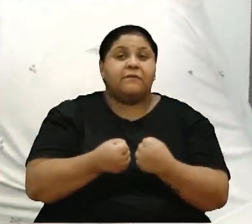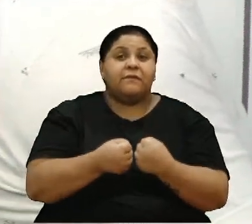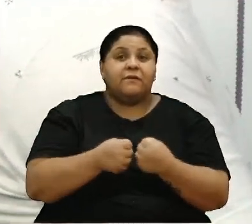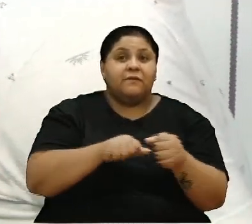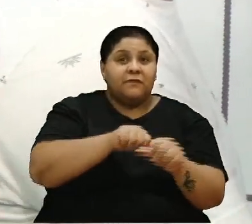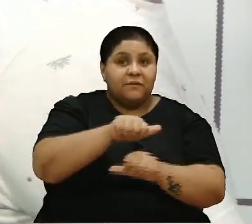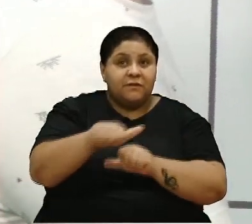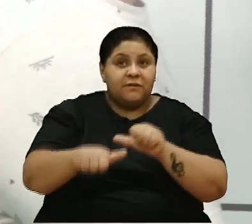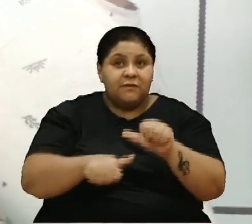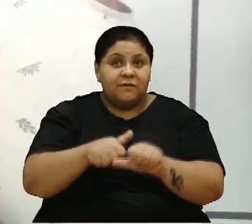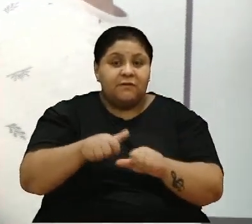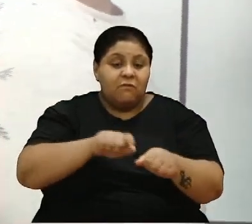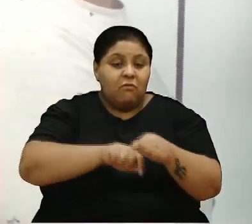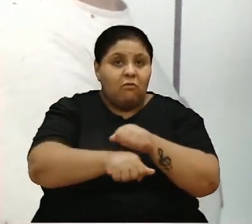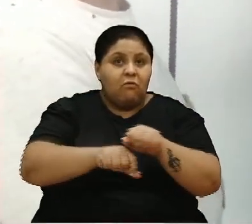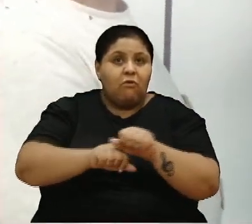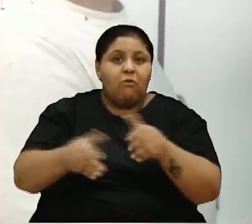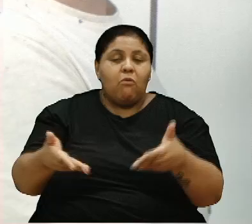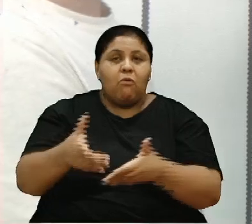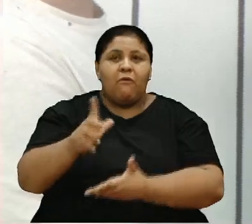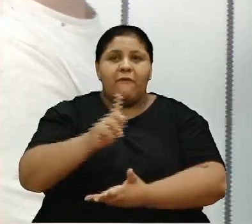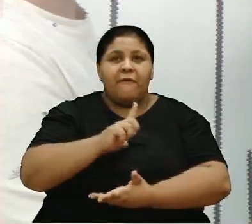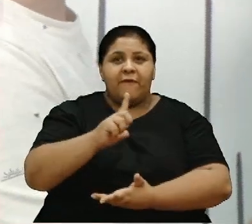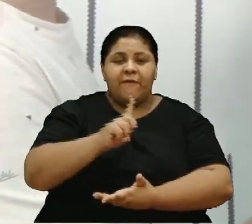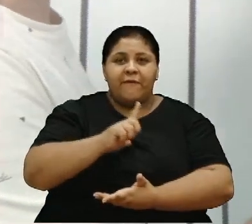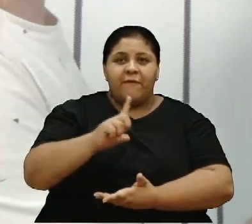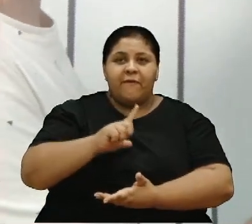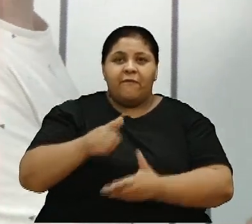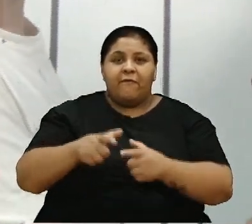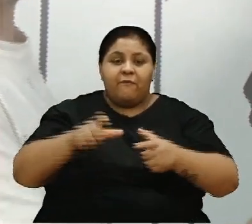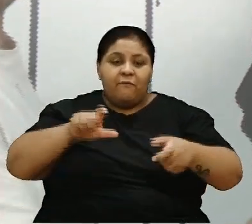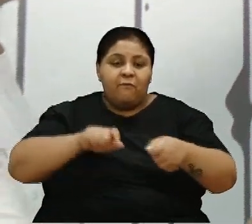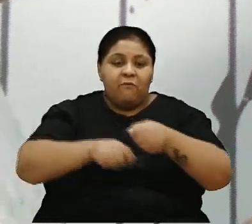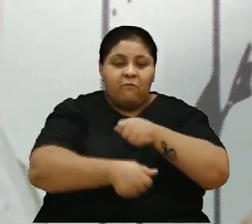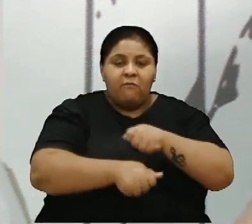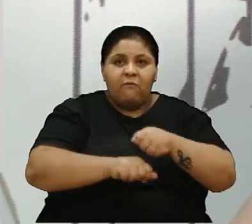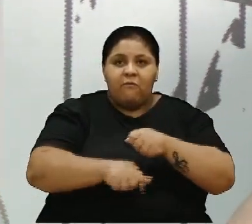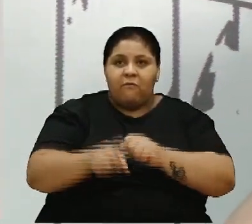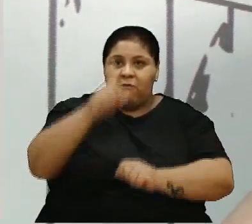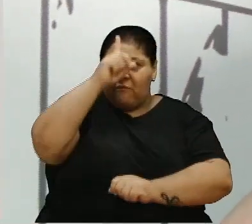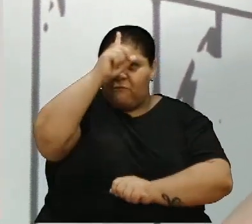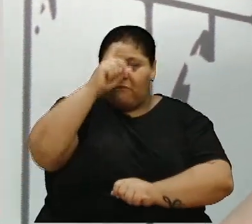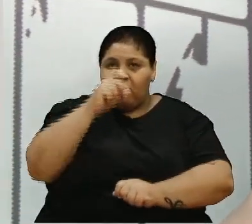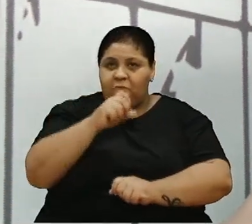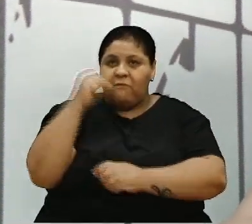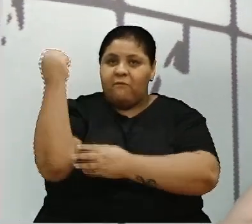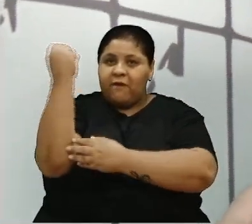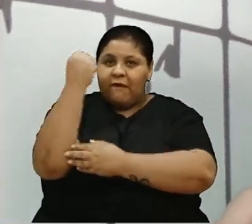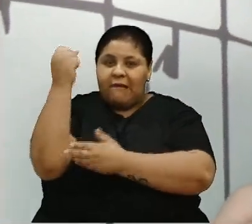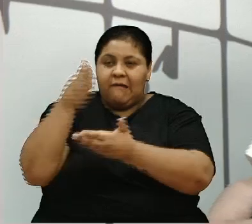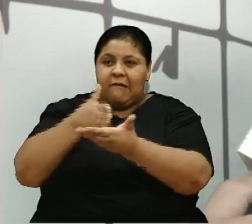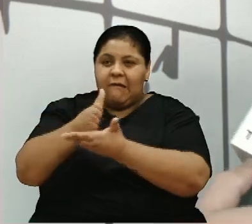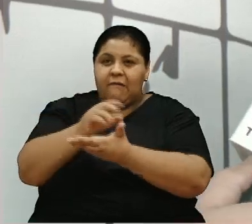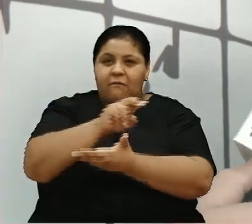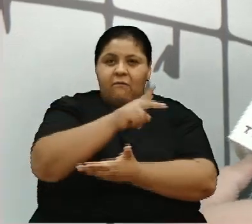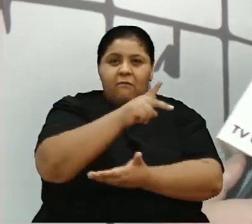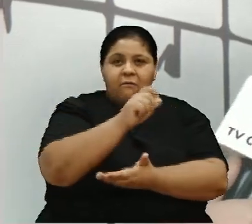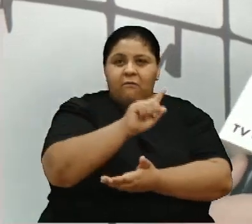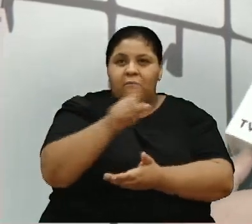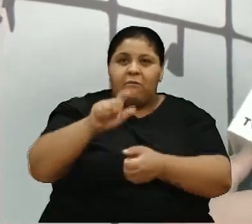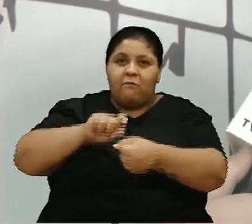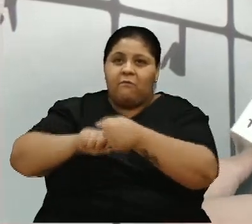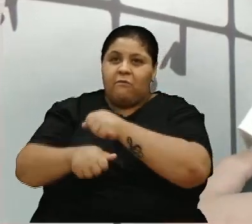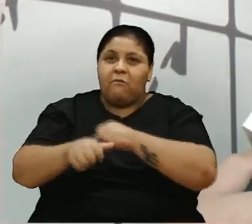mudança analógica de investimento, porque hoje o que nós temos é o maior investimento nos hospitais e na média complexidade nas UPAs, ao invés de investir mais